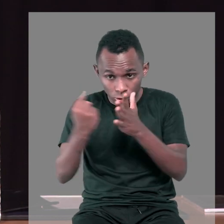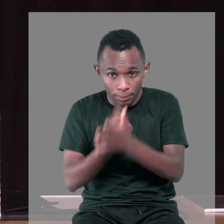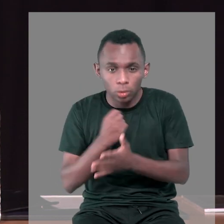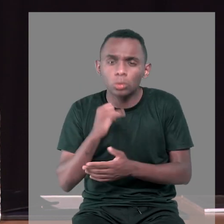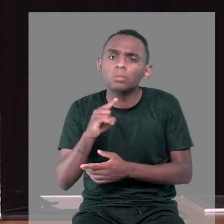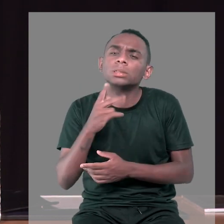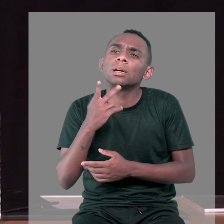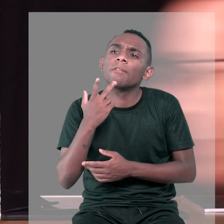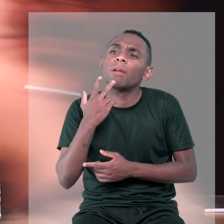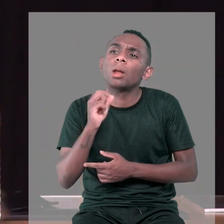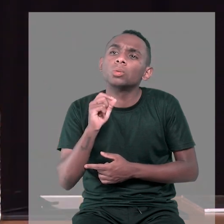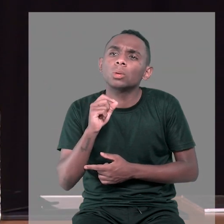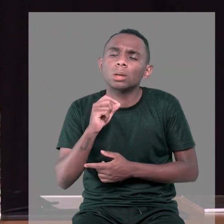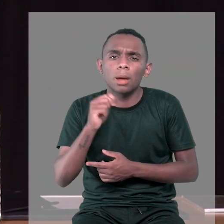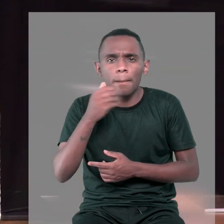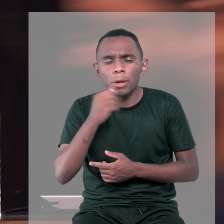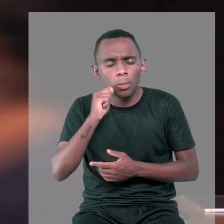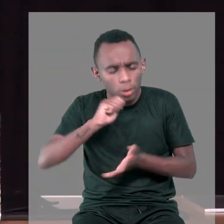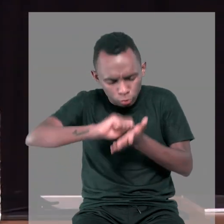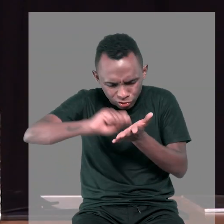pensamento. Não é? Quer dizer, com essa